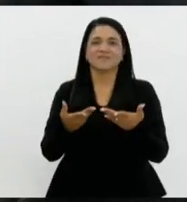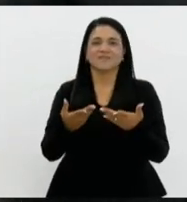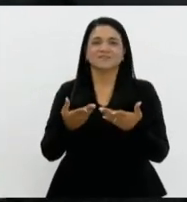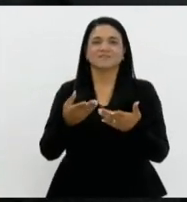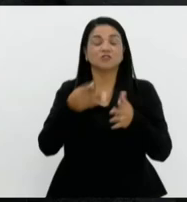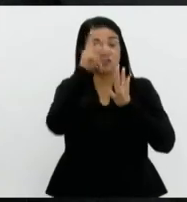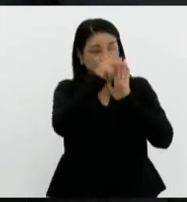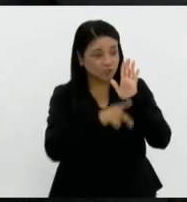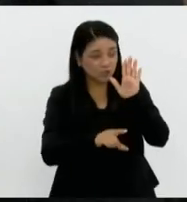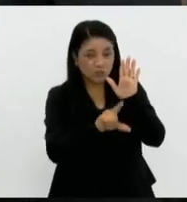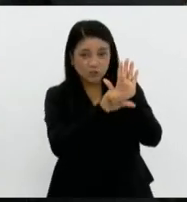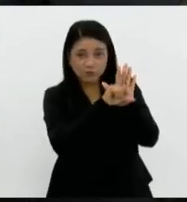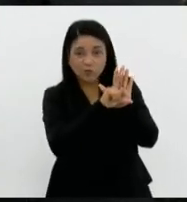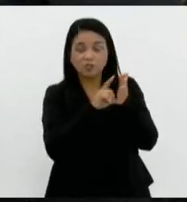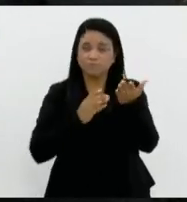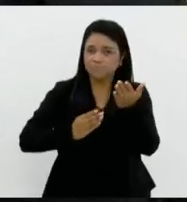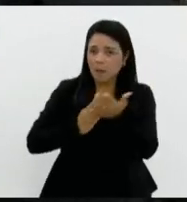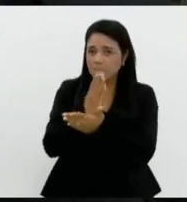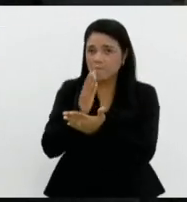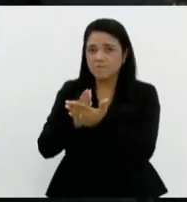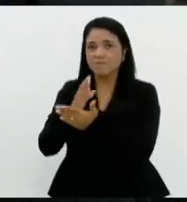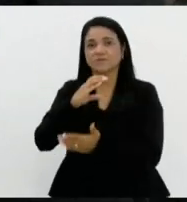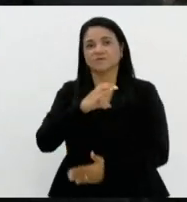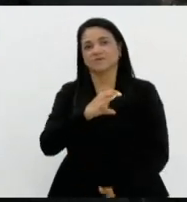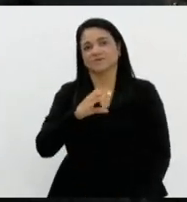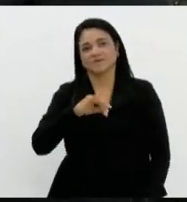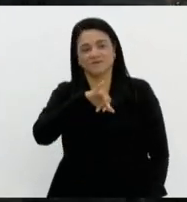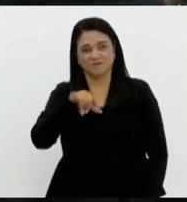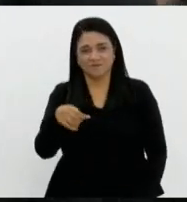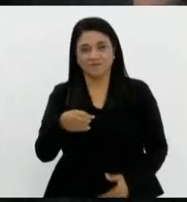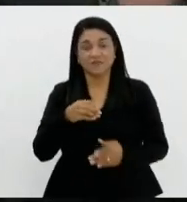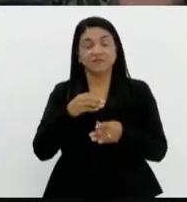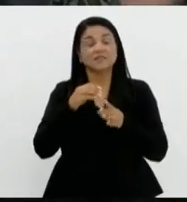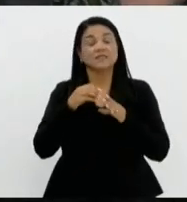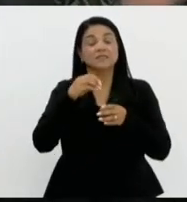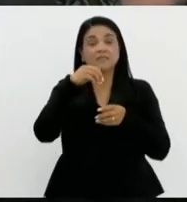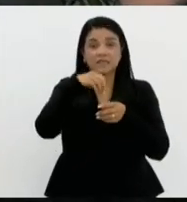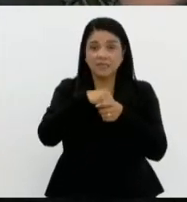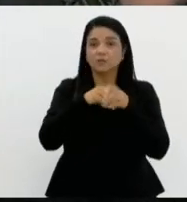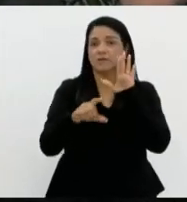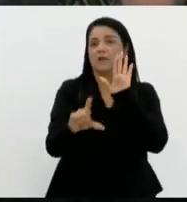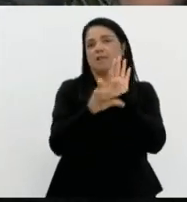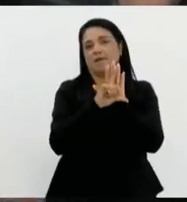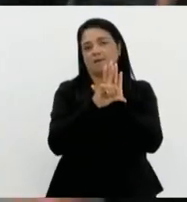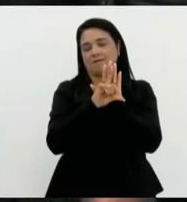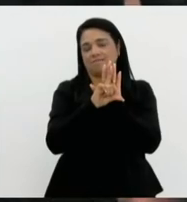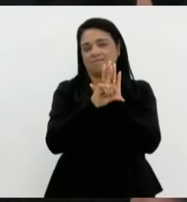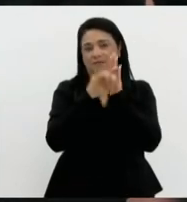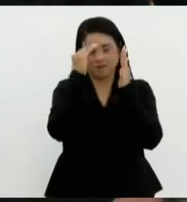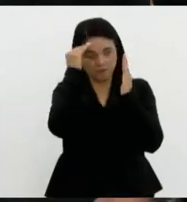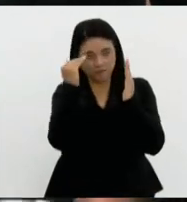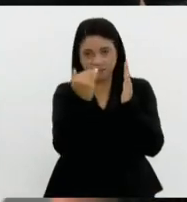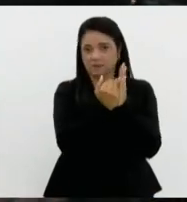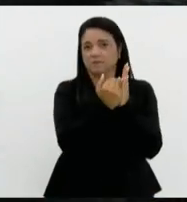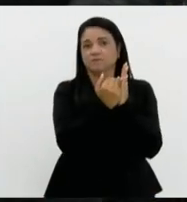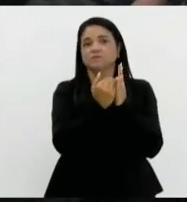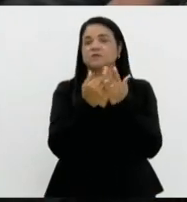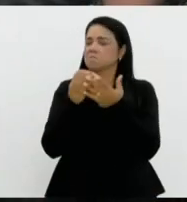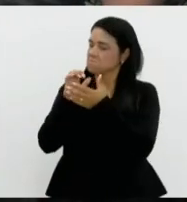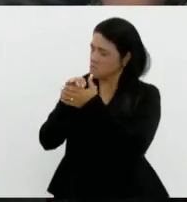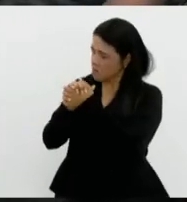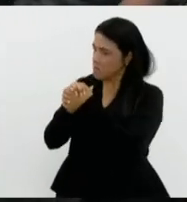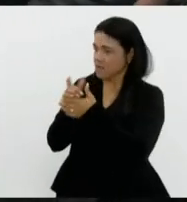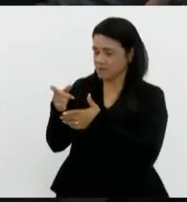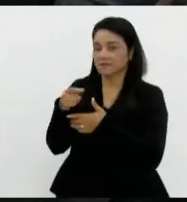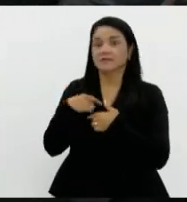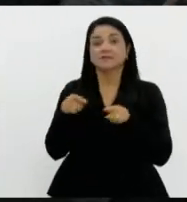os projetos sejam aprovados na Comissão de Constituição e Justiça, dentro da legalidade. Quero dar os parabéns à Vossa Excelência nesse sentido. E saudar